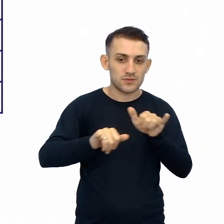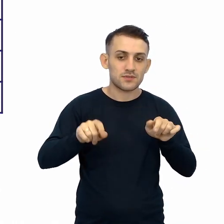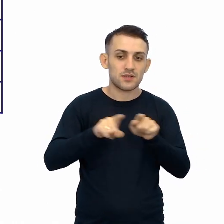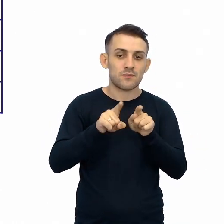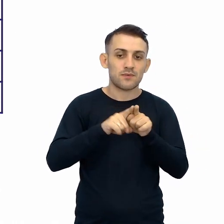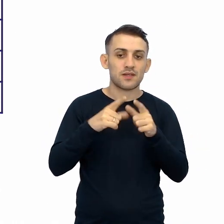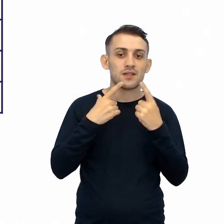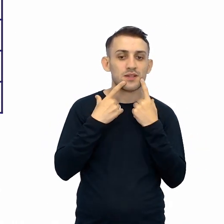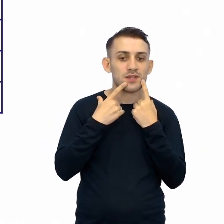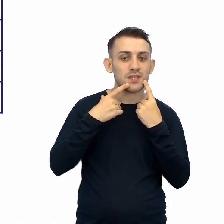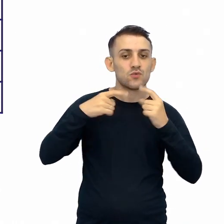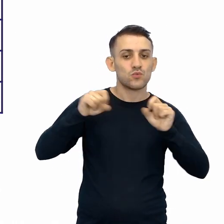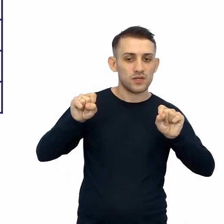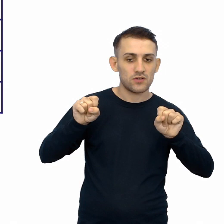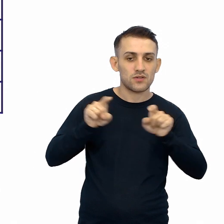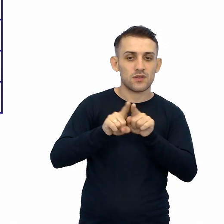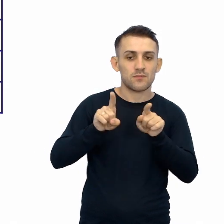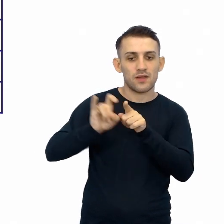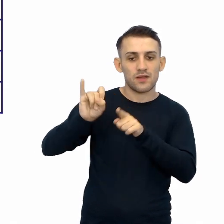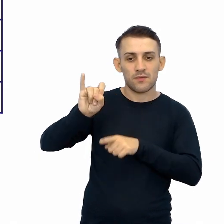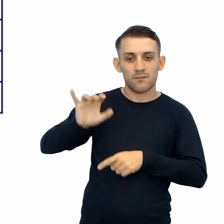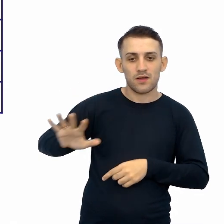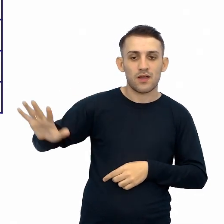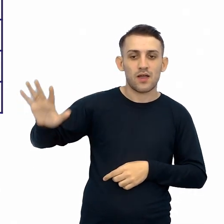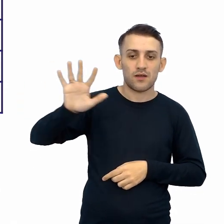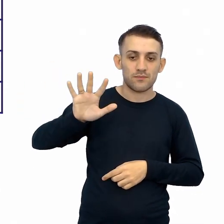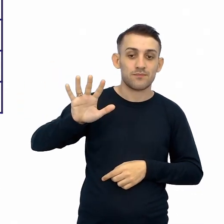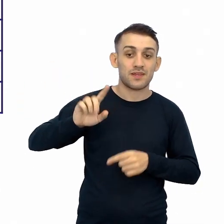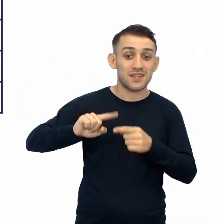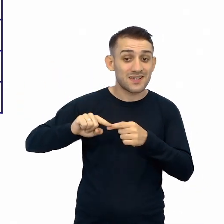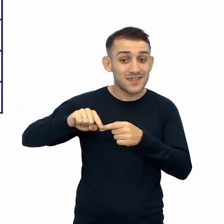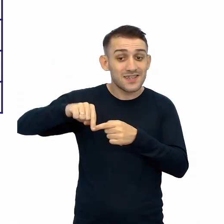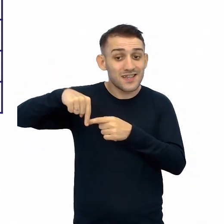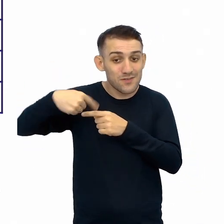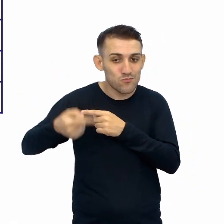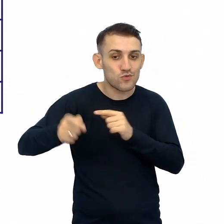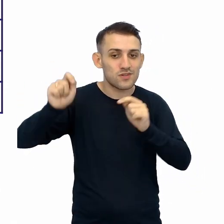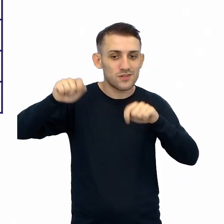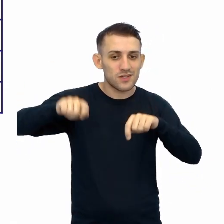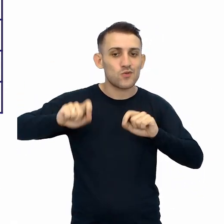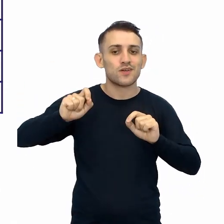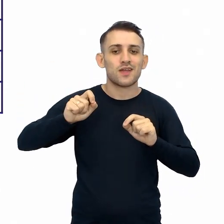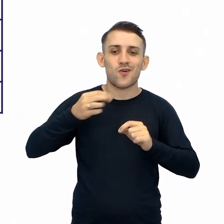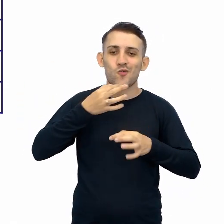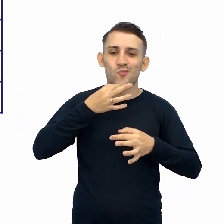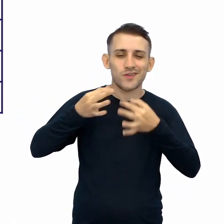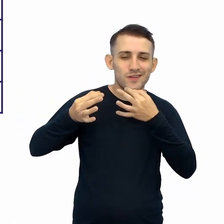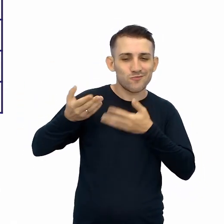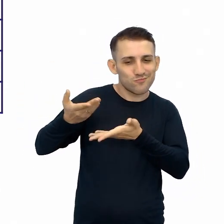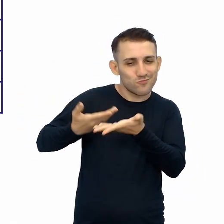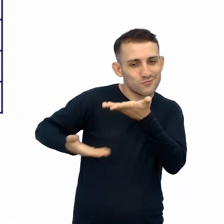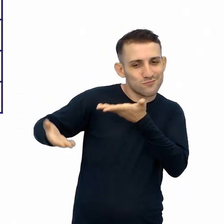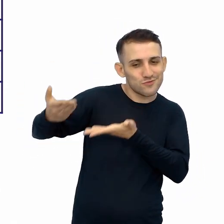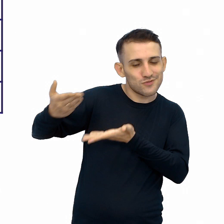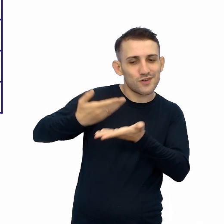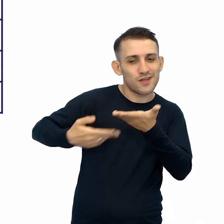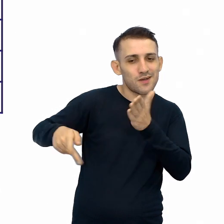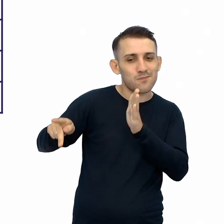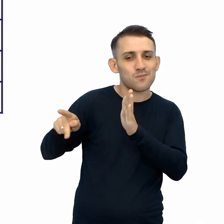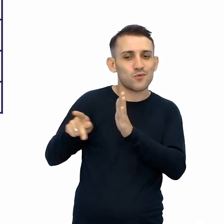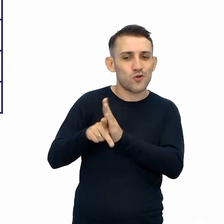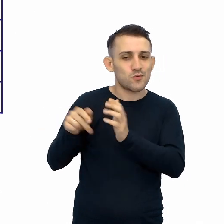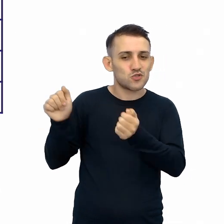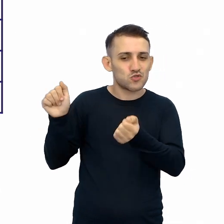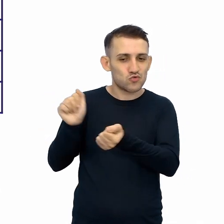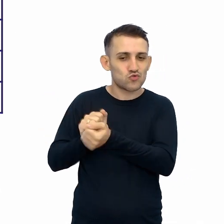e imagéticos que aparecem ali, para depois compartilhar os achados dessa pesquisa com